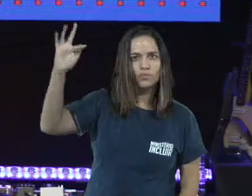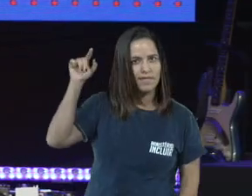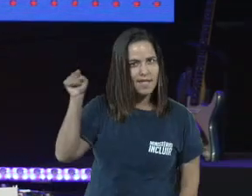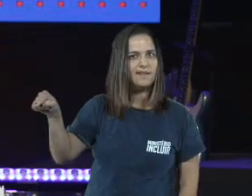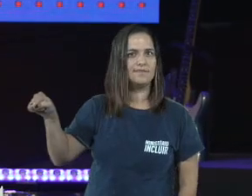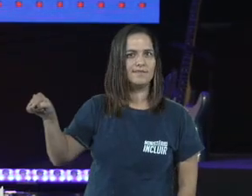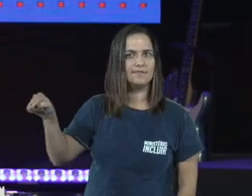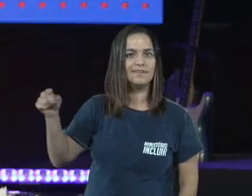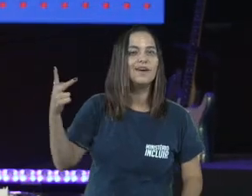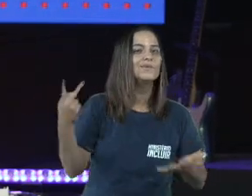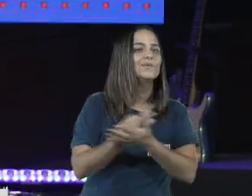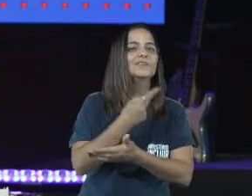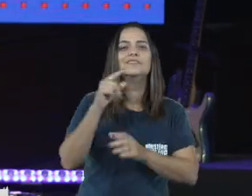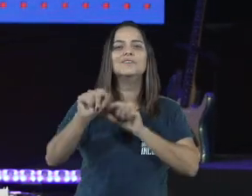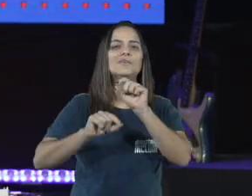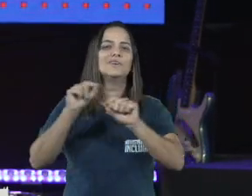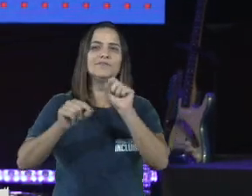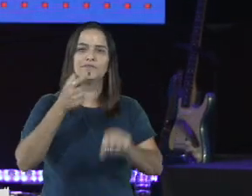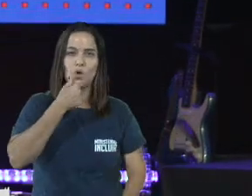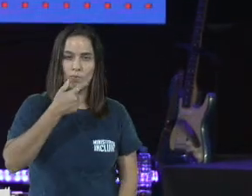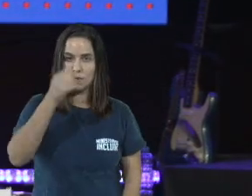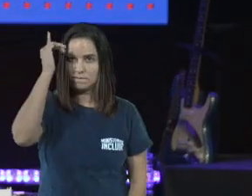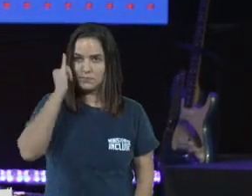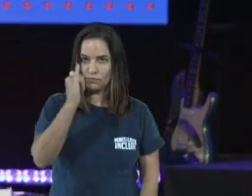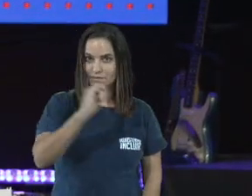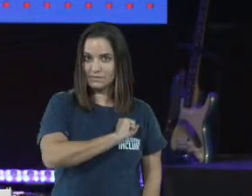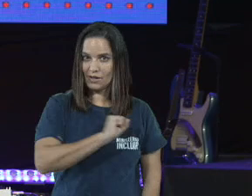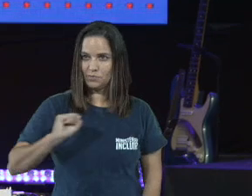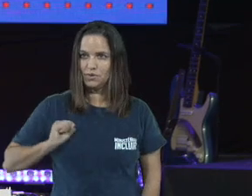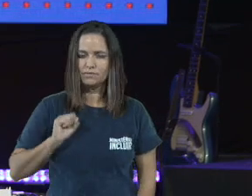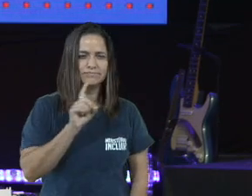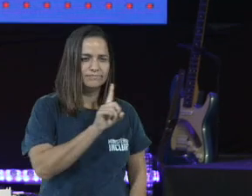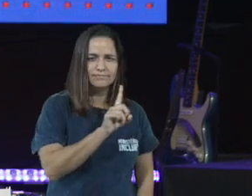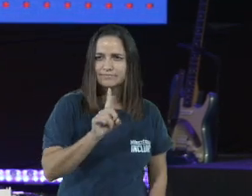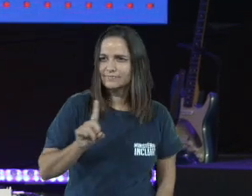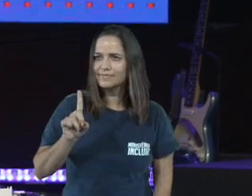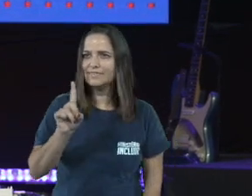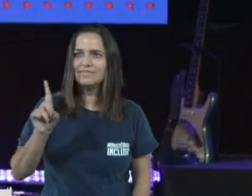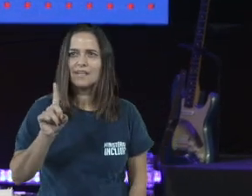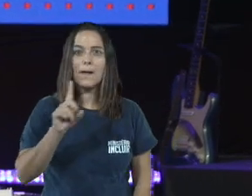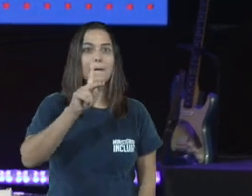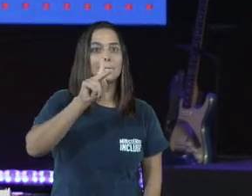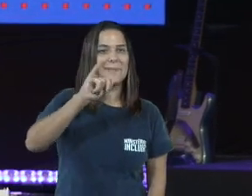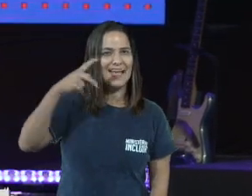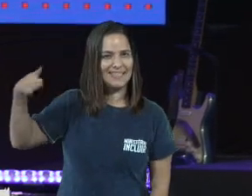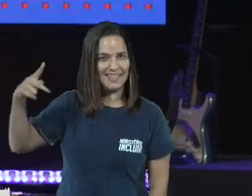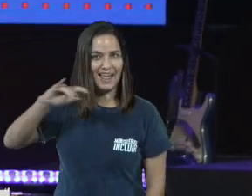Jefferson Então os filhos dele é tudo for tão malhado os cara tudo sarado os cara tudo Gominho